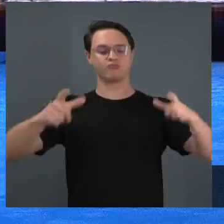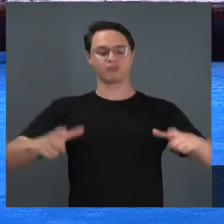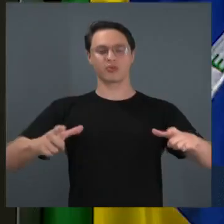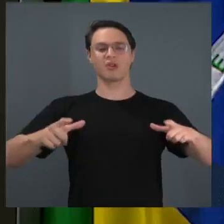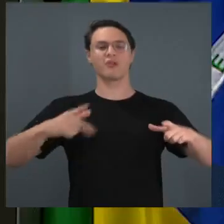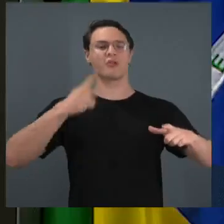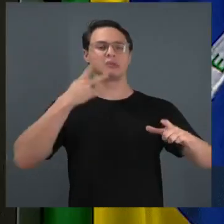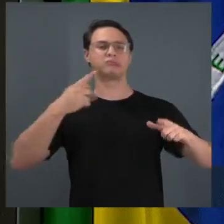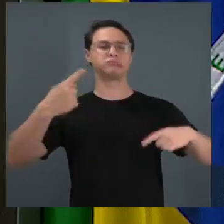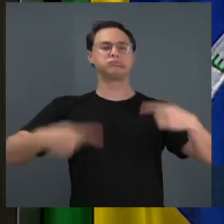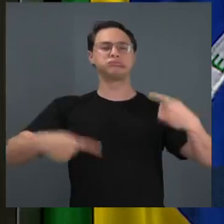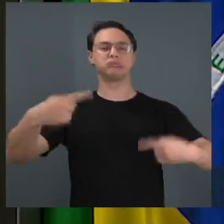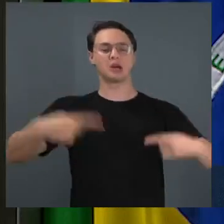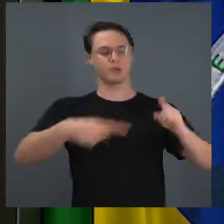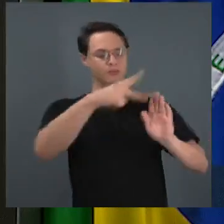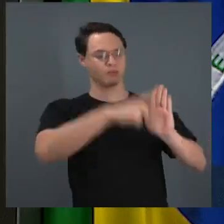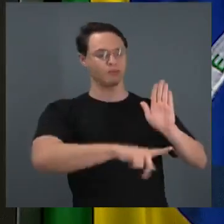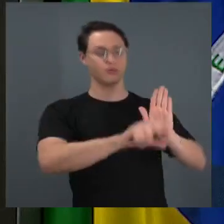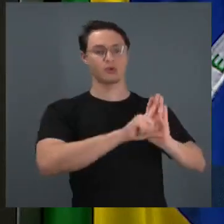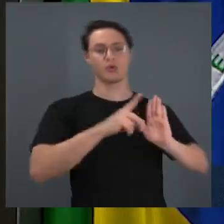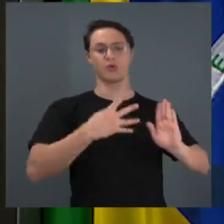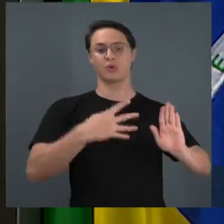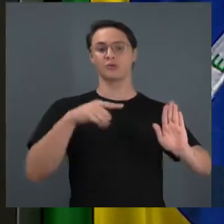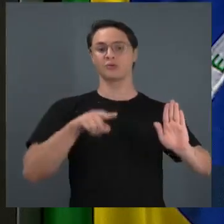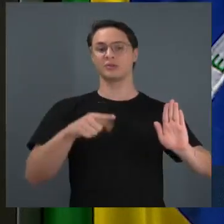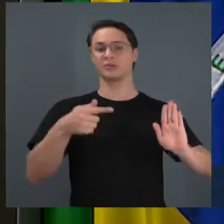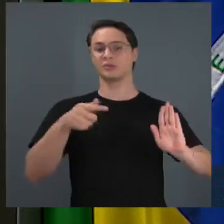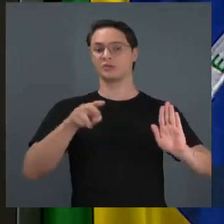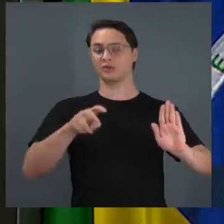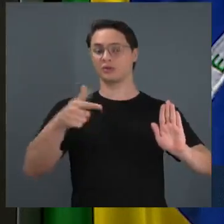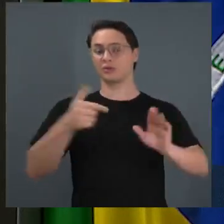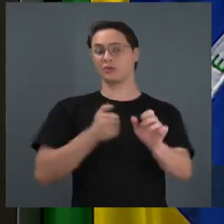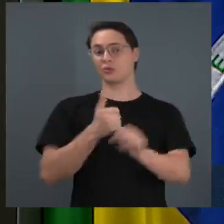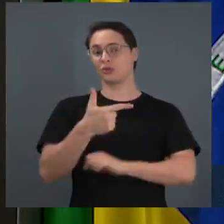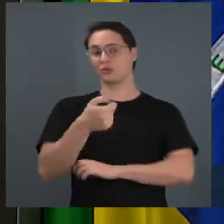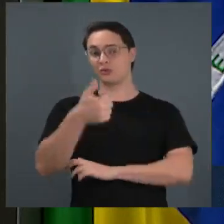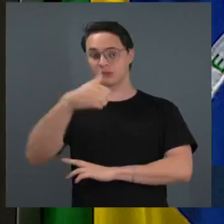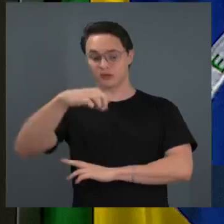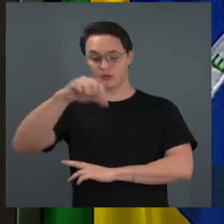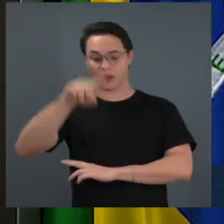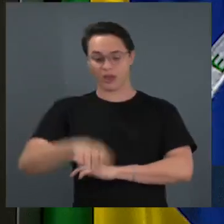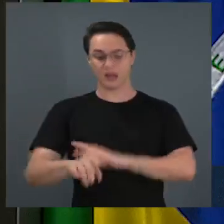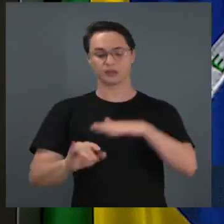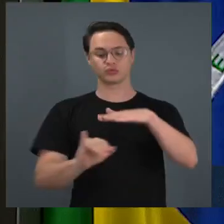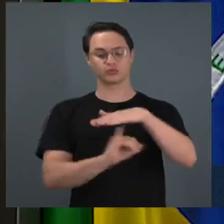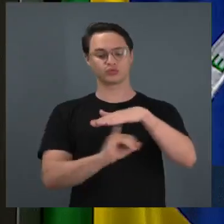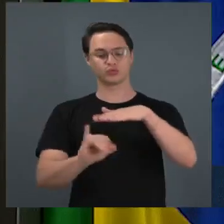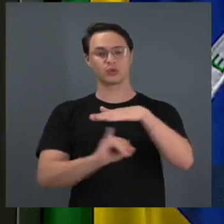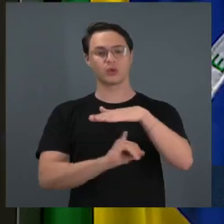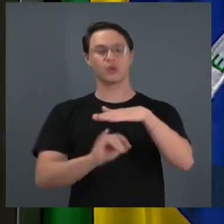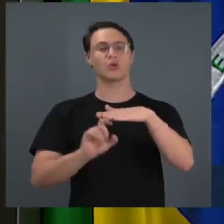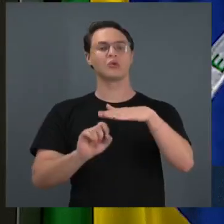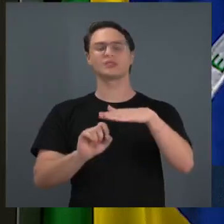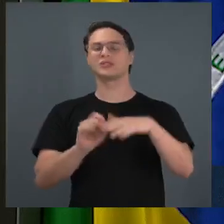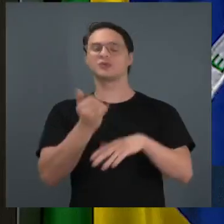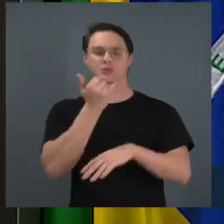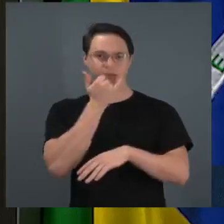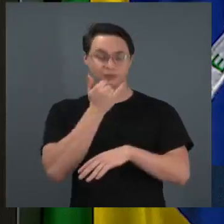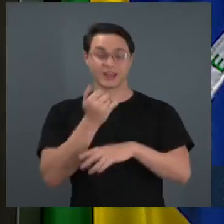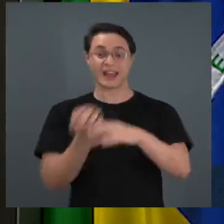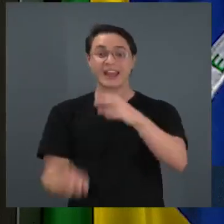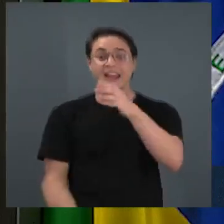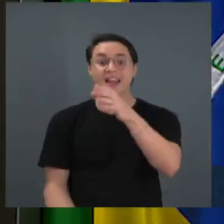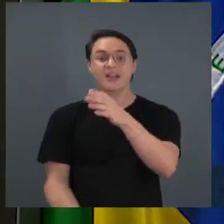lei 4.752 de 2019, que trata da instituição do Dia da Luta